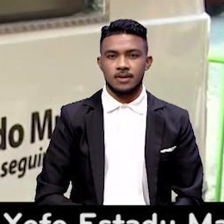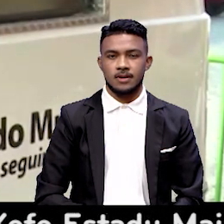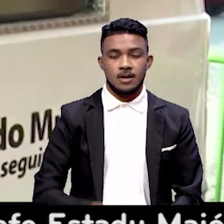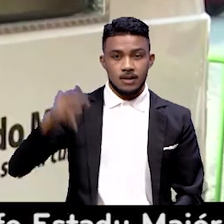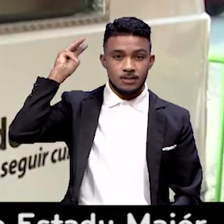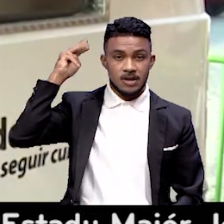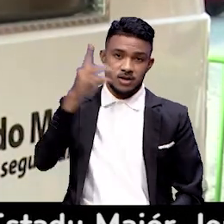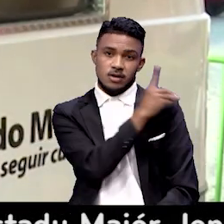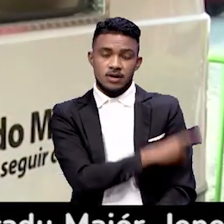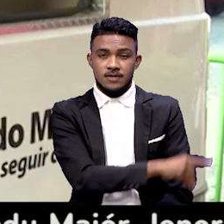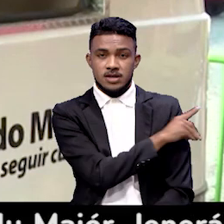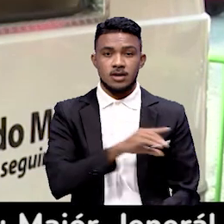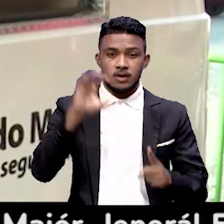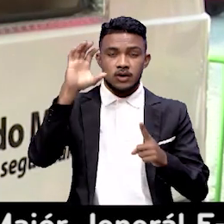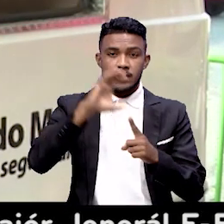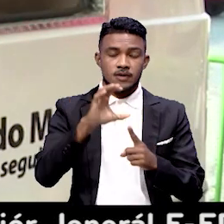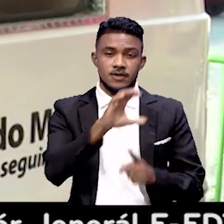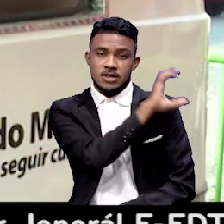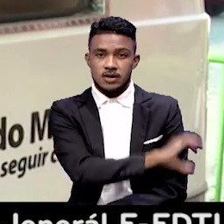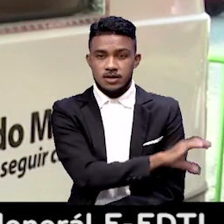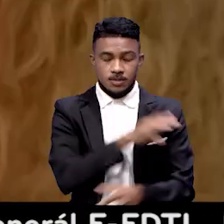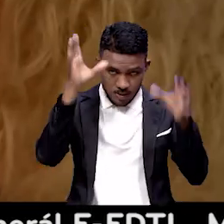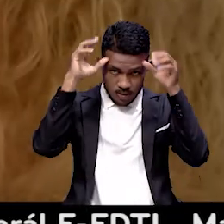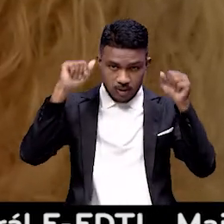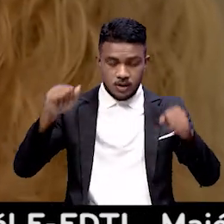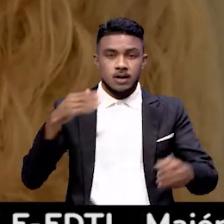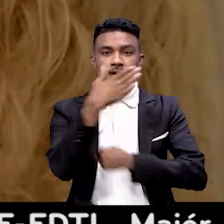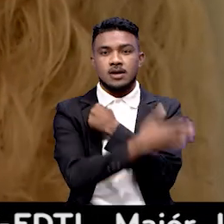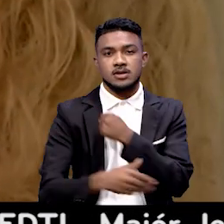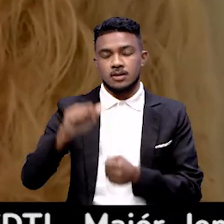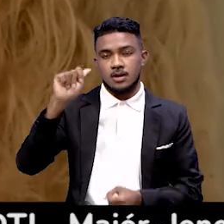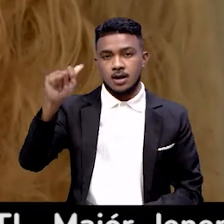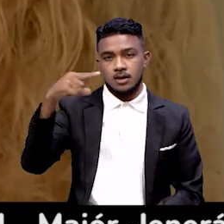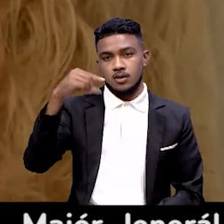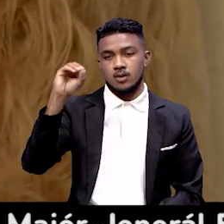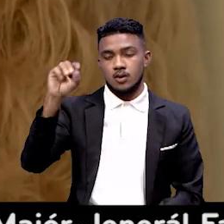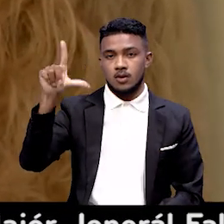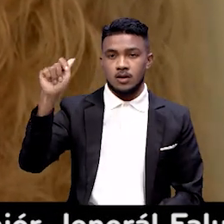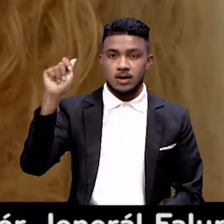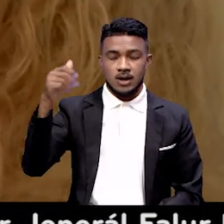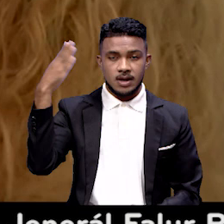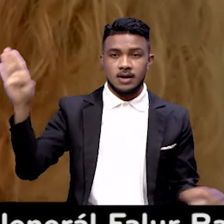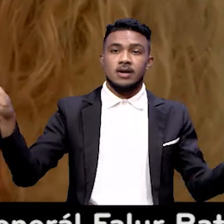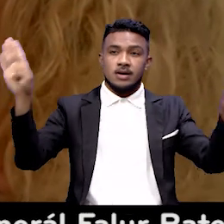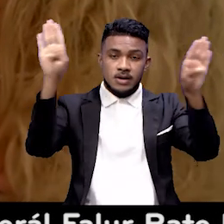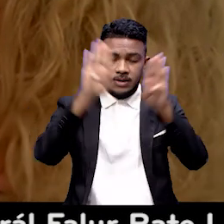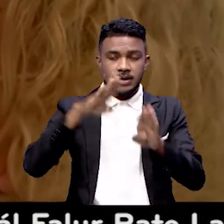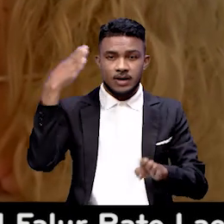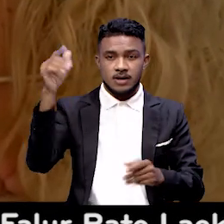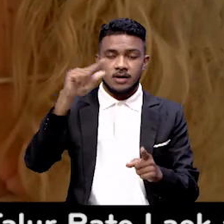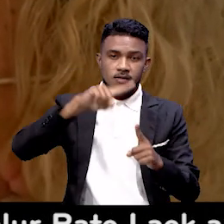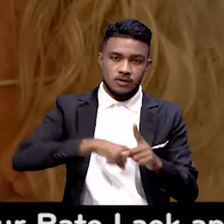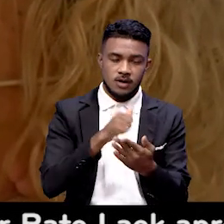Ministro de Defesa no Sefe Casa de Segurança Presidente da República, Angola, Hateten, cerca sanitária e Luanda se mantém to fulan agosto na